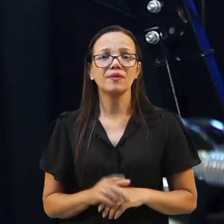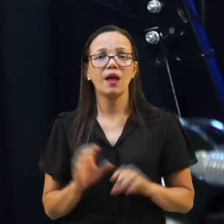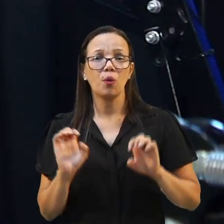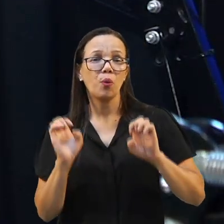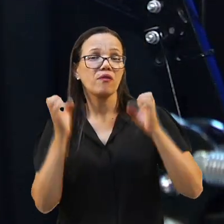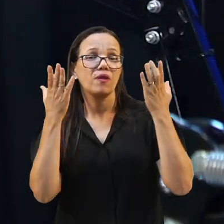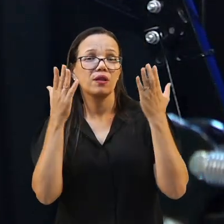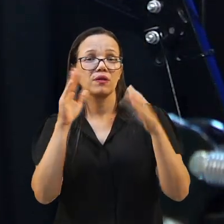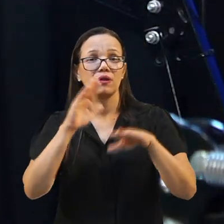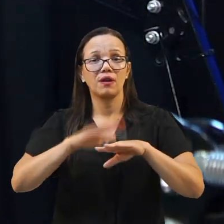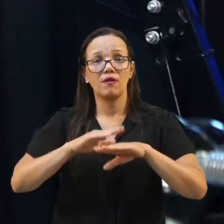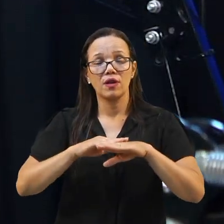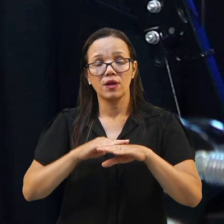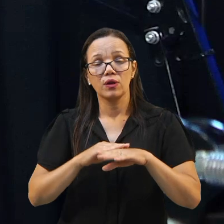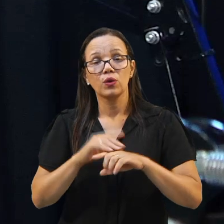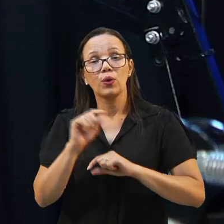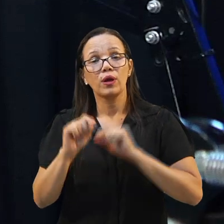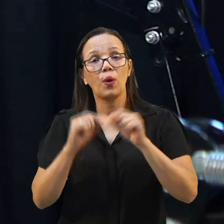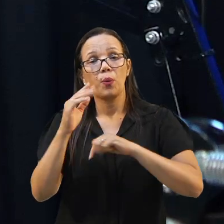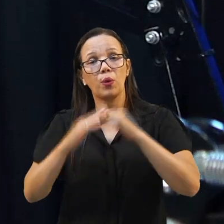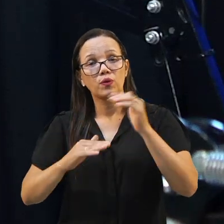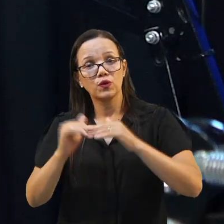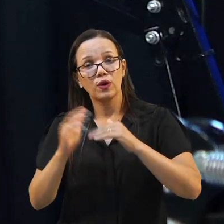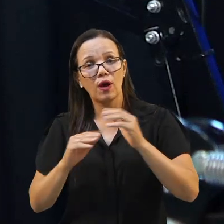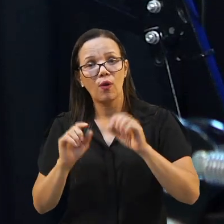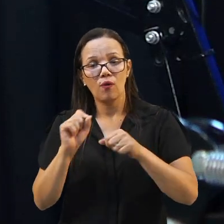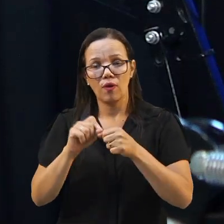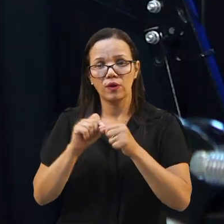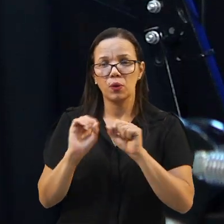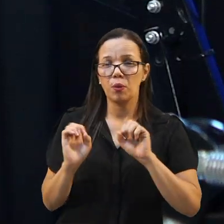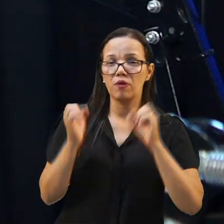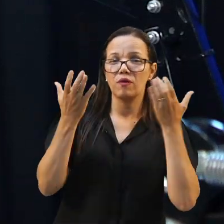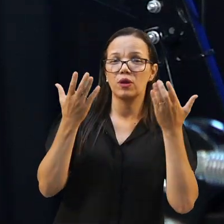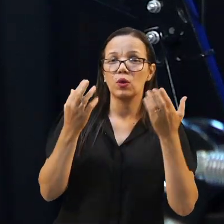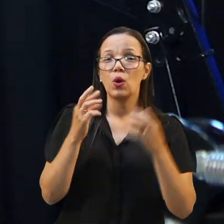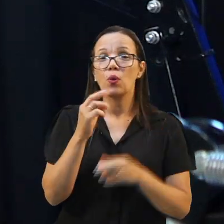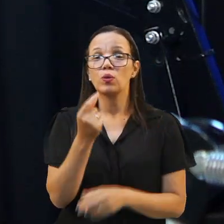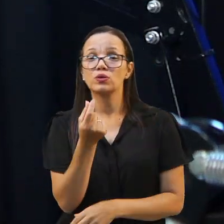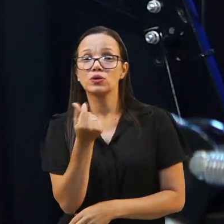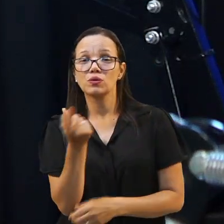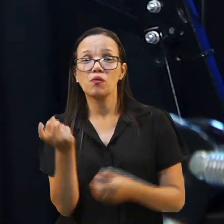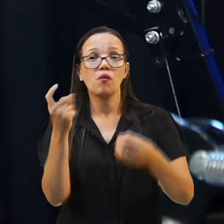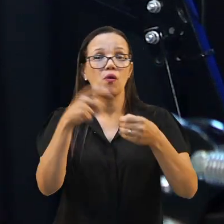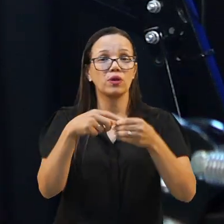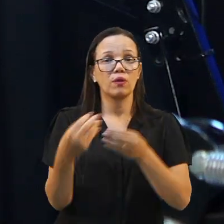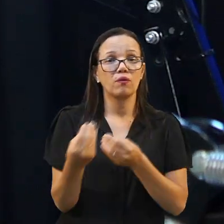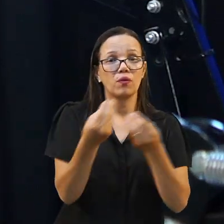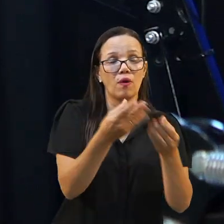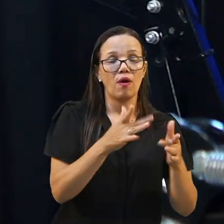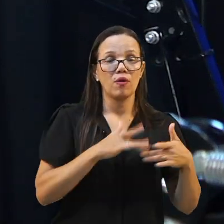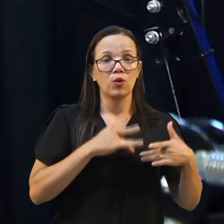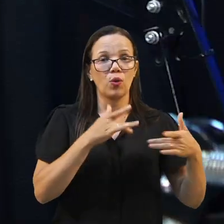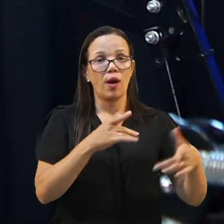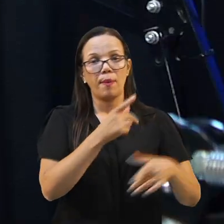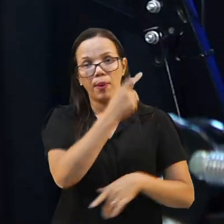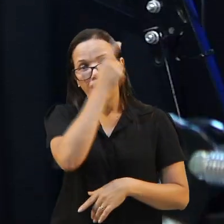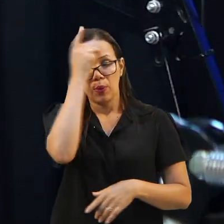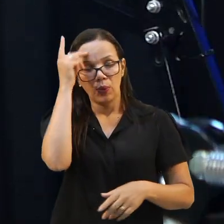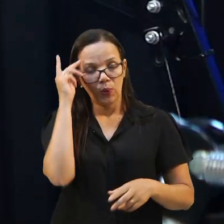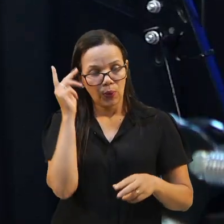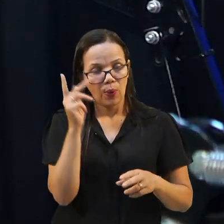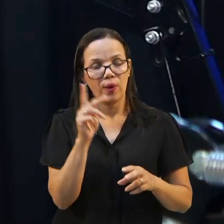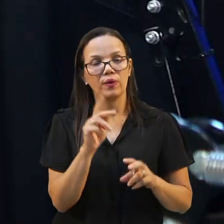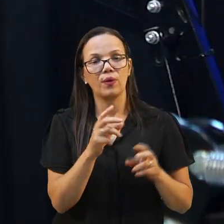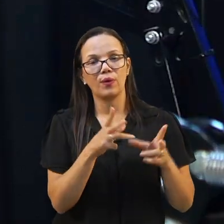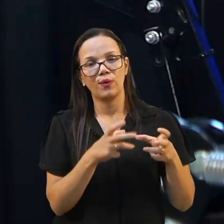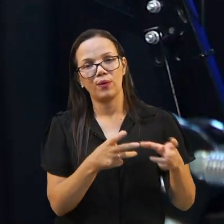com a renda revertida para o paciente com câncer. No dia 11, nós vamos ter um jantar